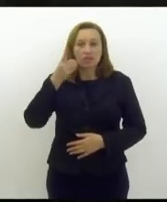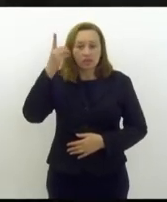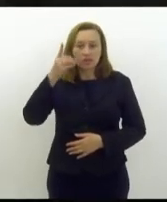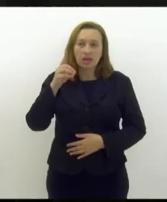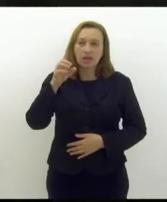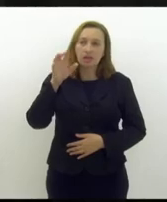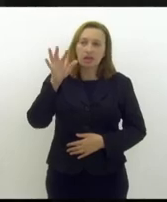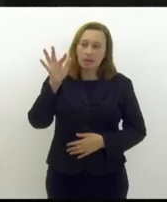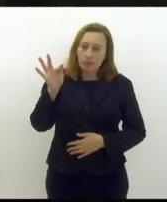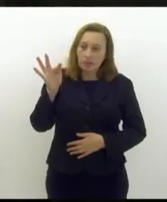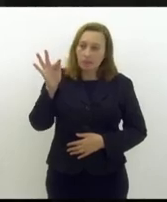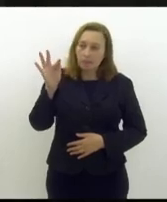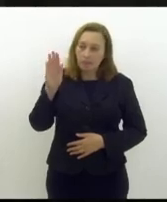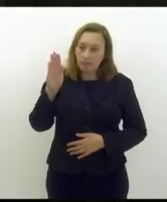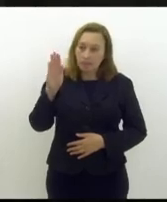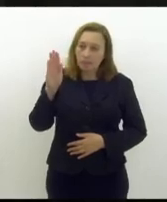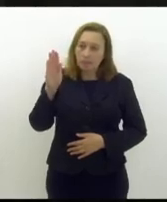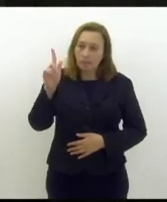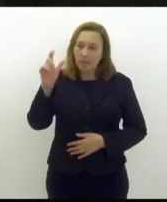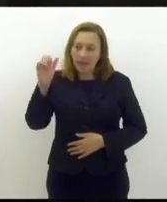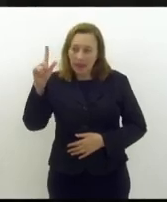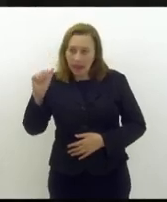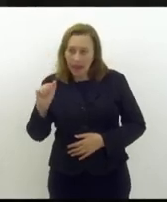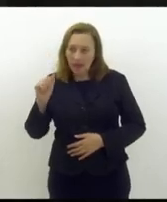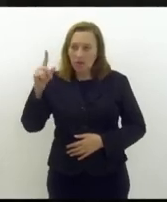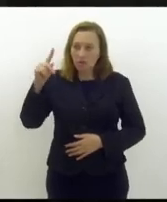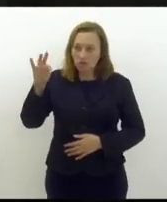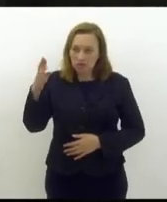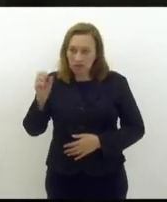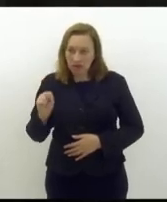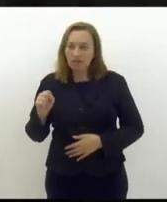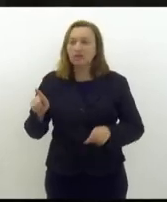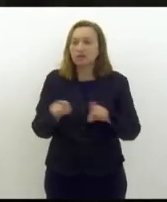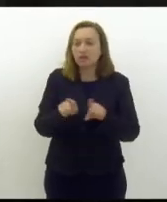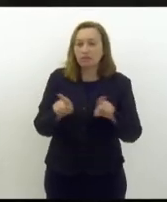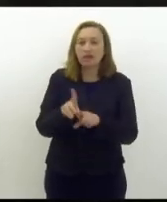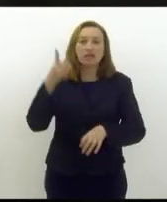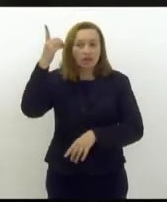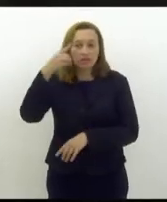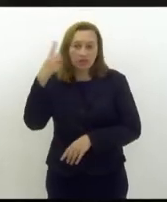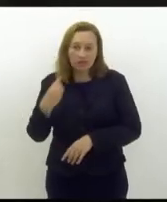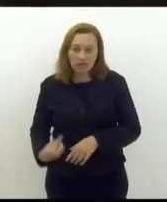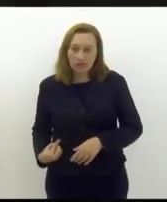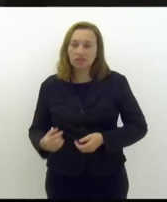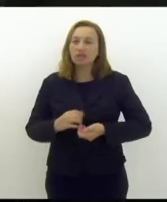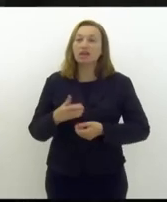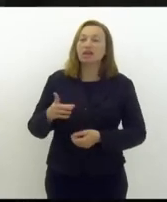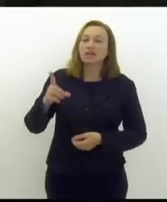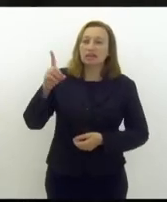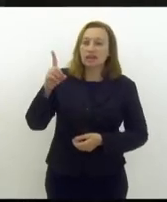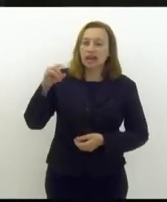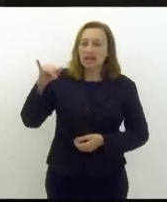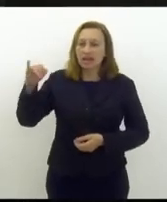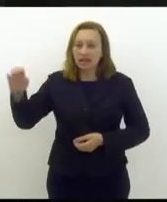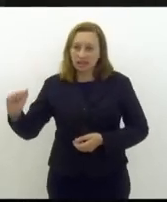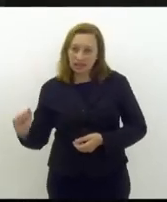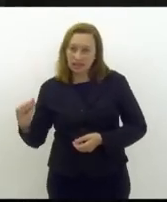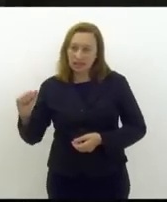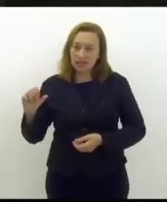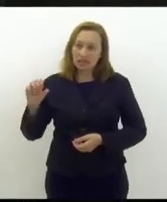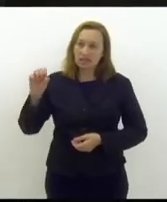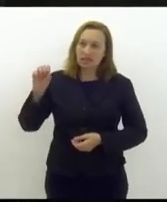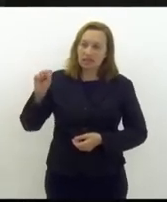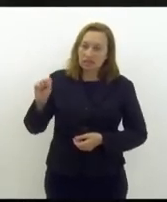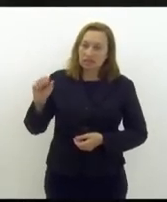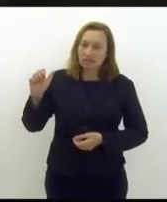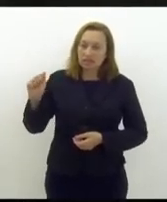Bela Gonçalves temos também deputada Dani Balbi A Daiana Santos que é Do PCB do Rio